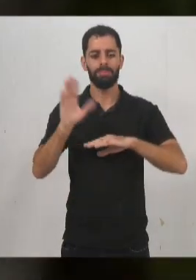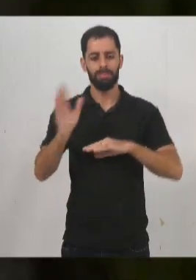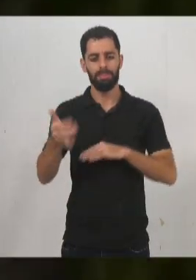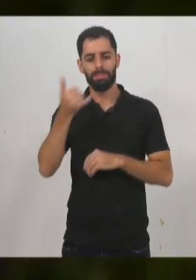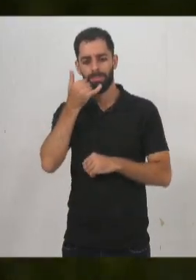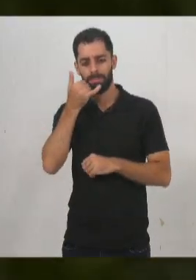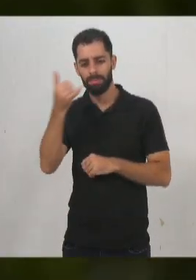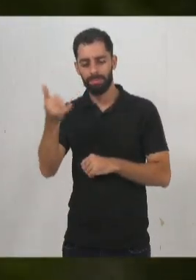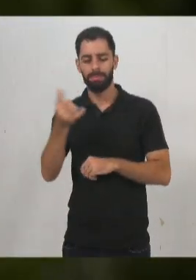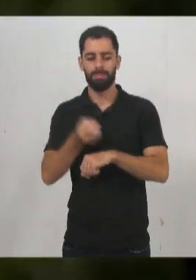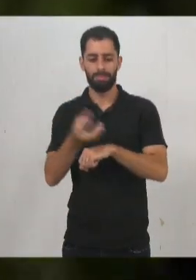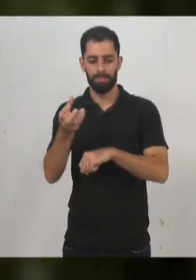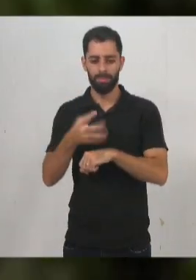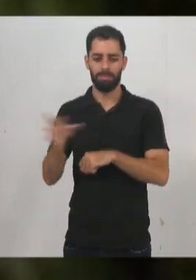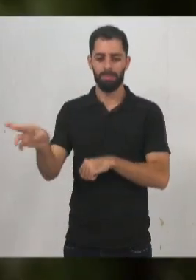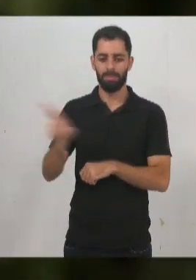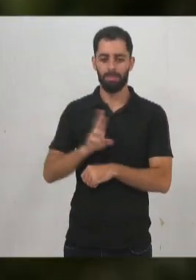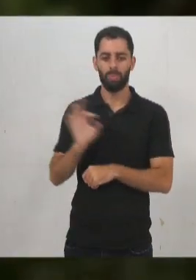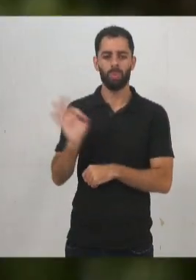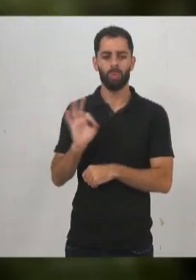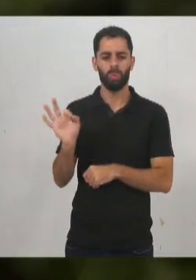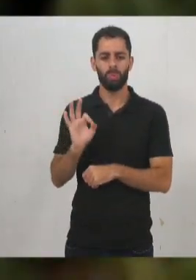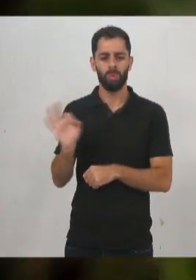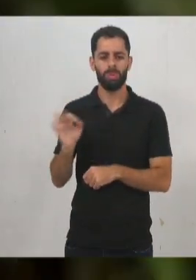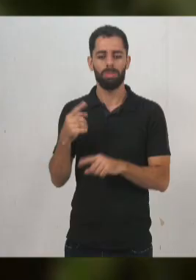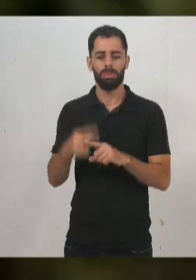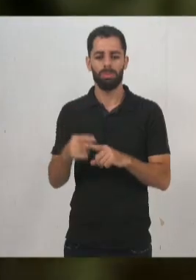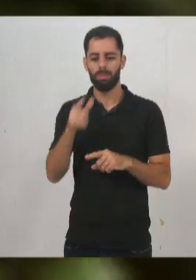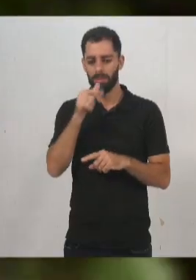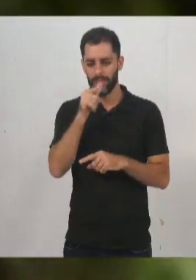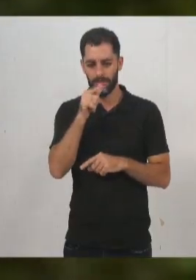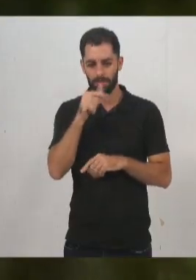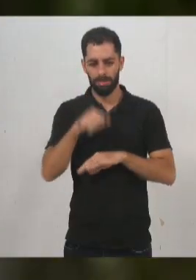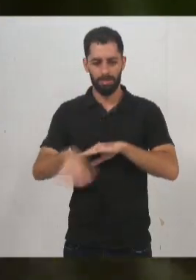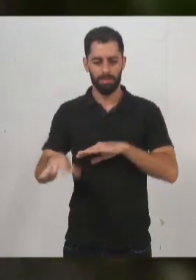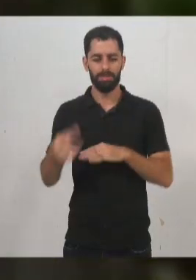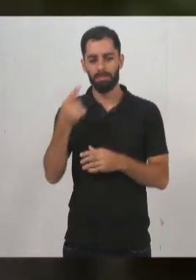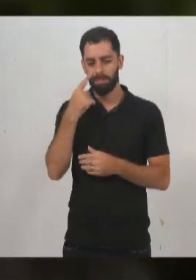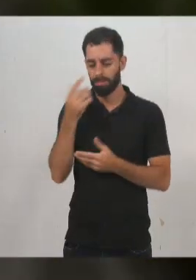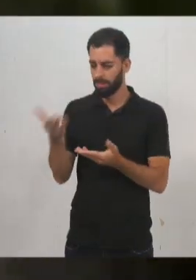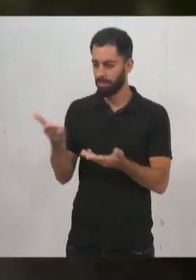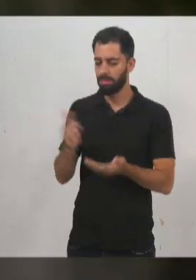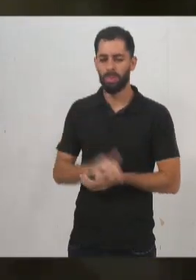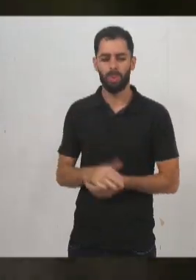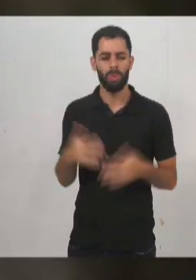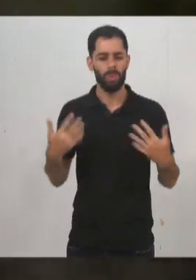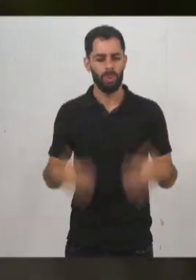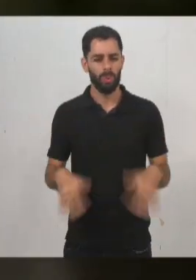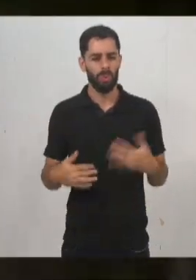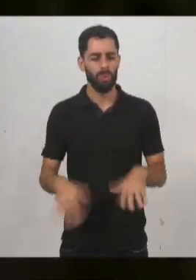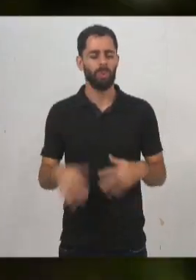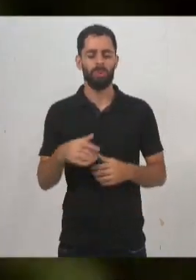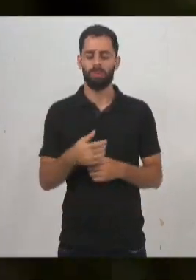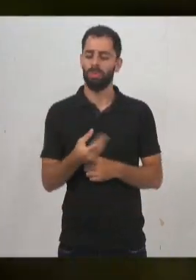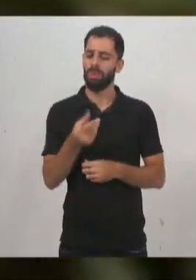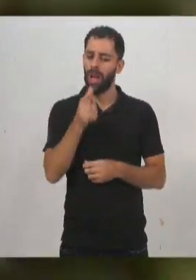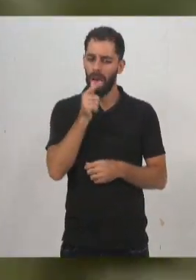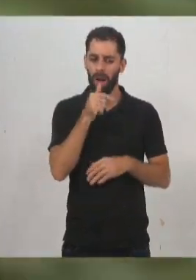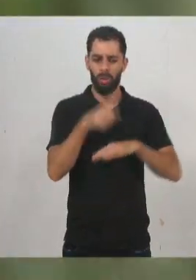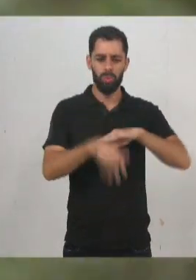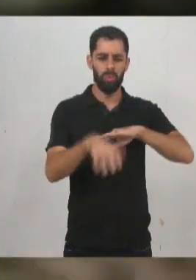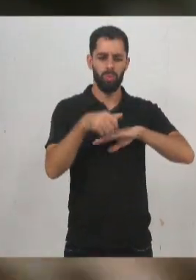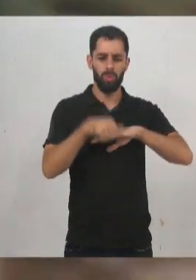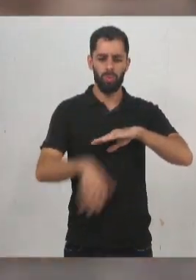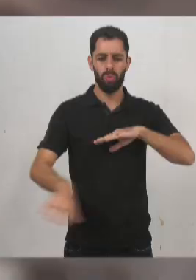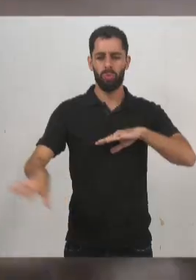Samai não tive retorno porque essa toda essa água vazando olha aqui é muita água olha lá ó